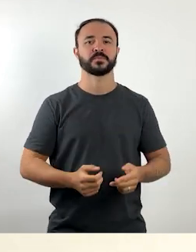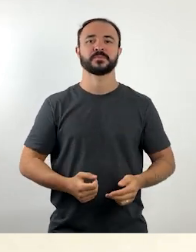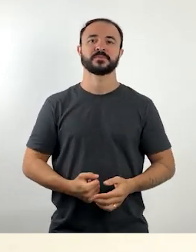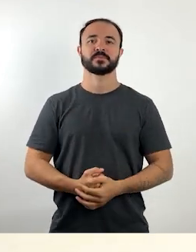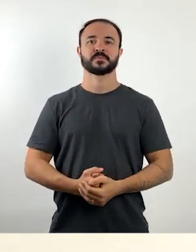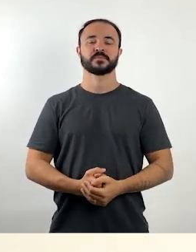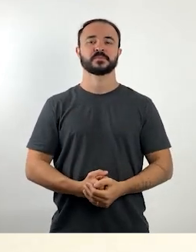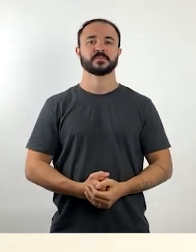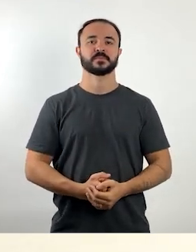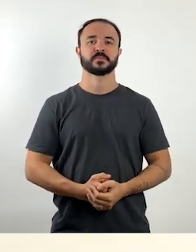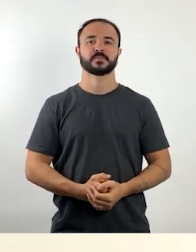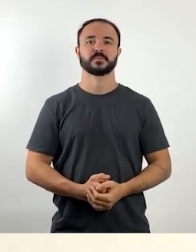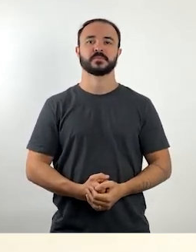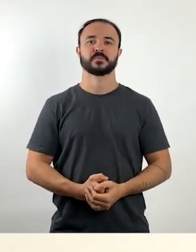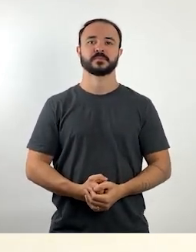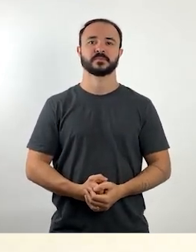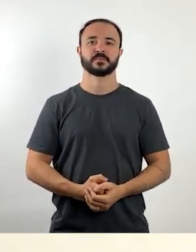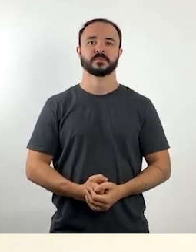um no terceiro furo,